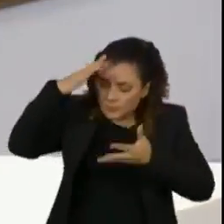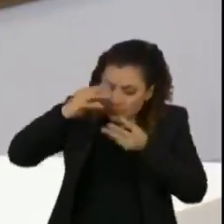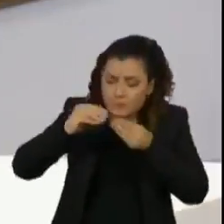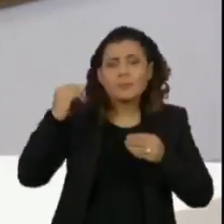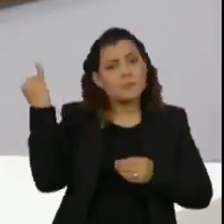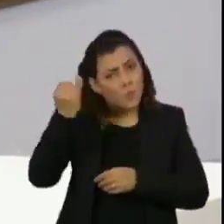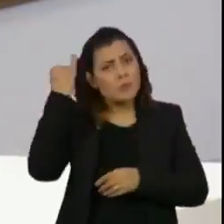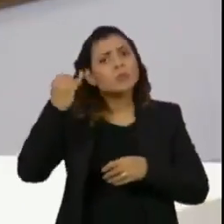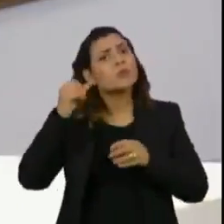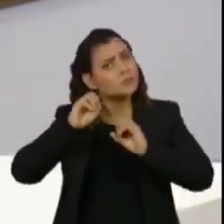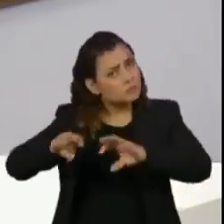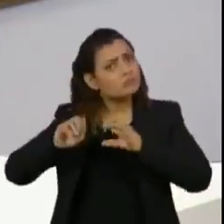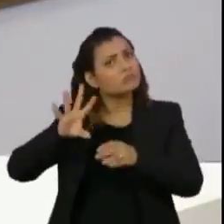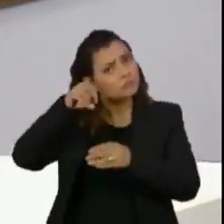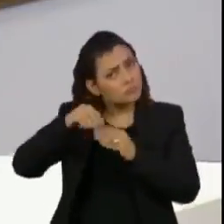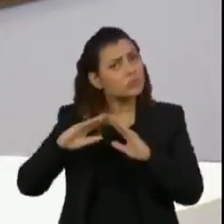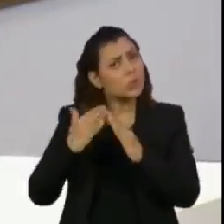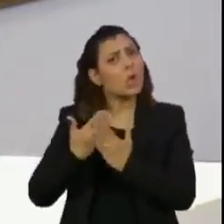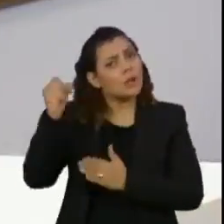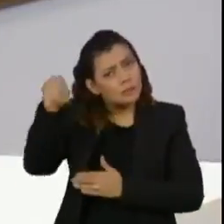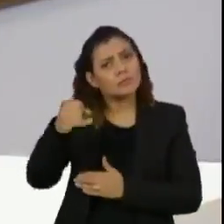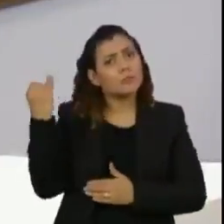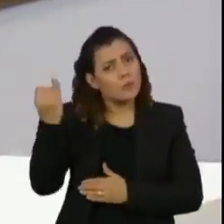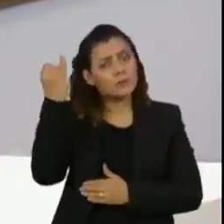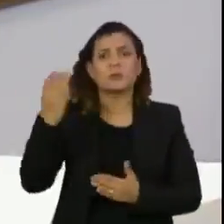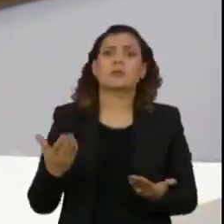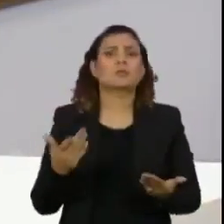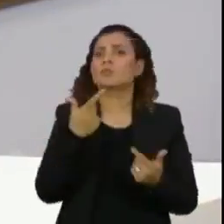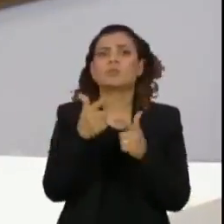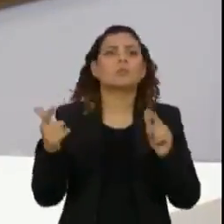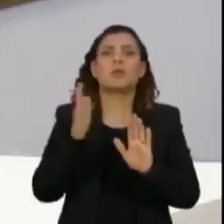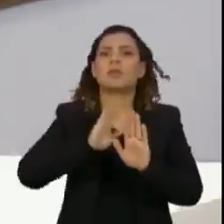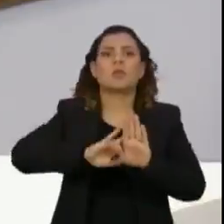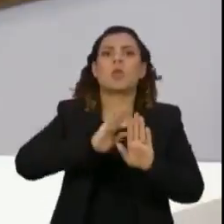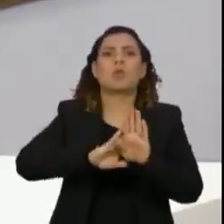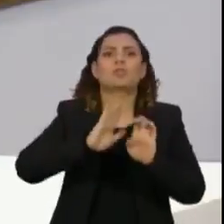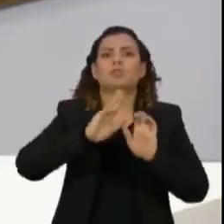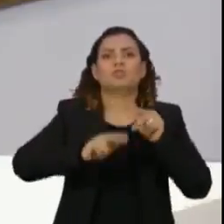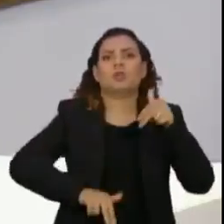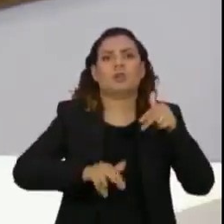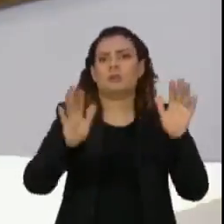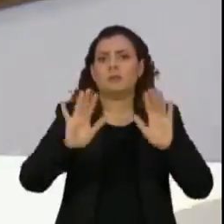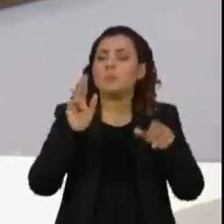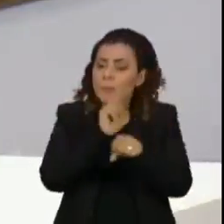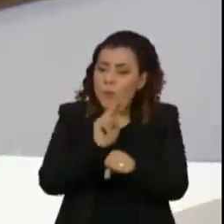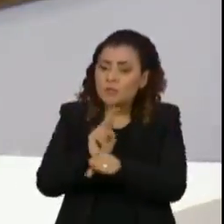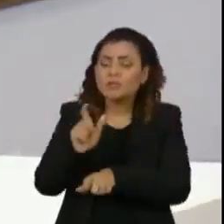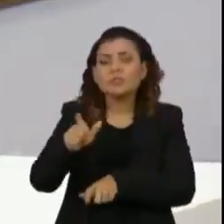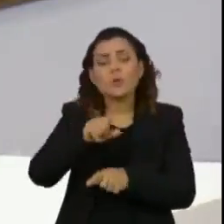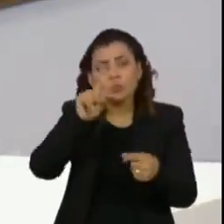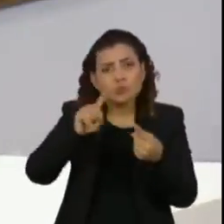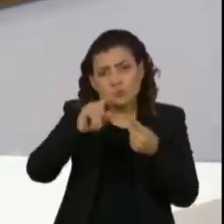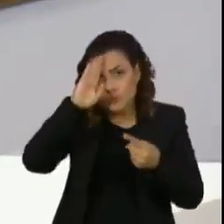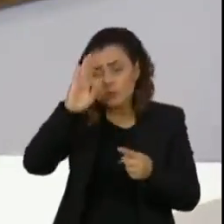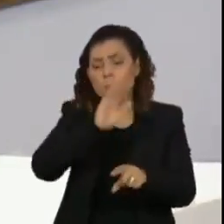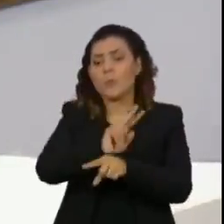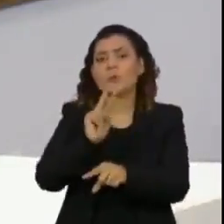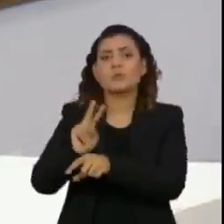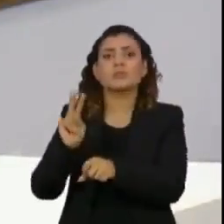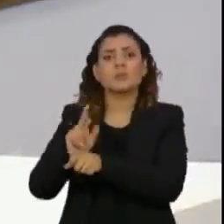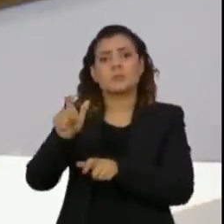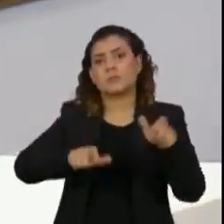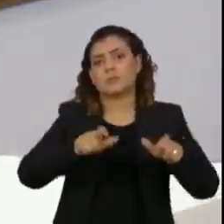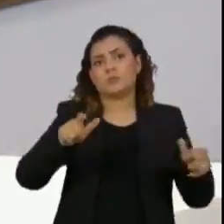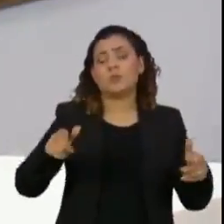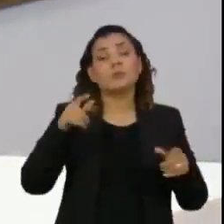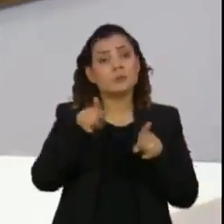que é importante essa educação sexual, que não existe essa ideologia de gênero, para proteger essas crianças e para educar também os meninos,